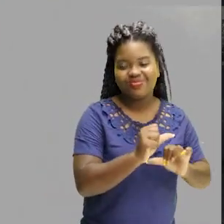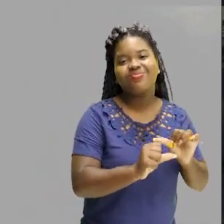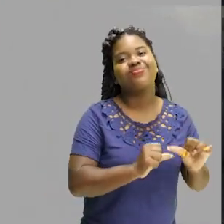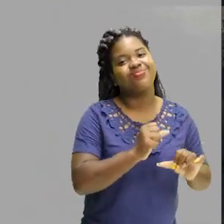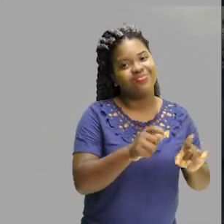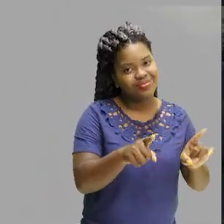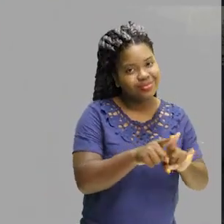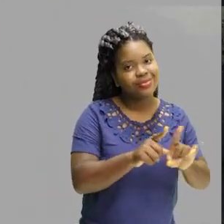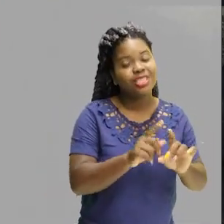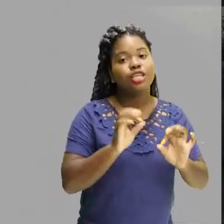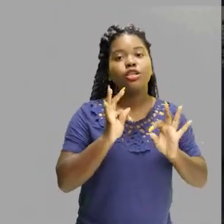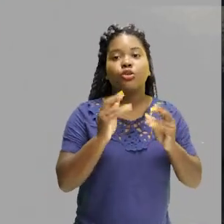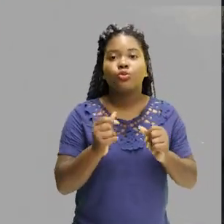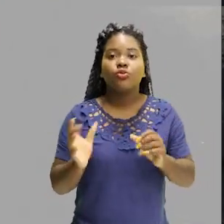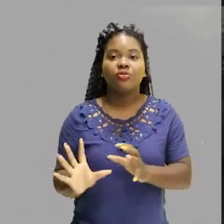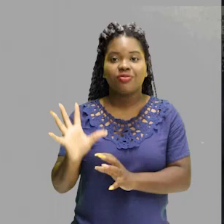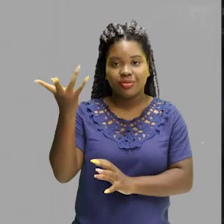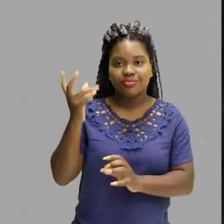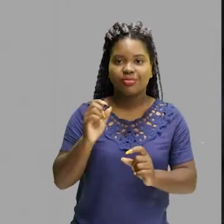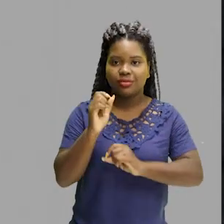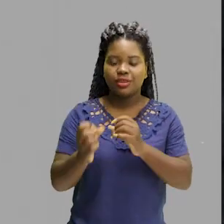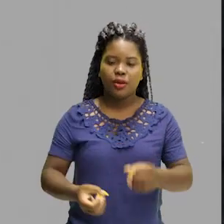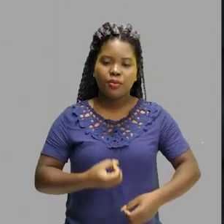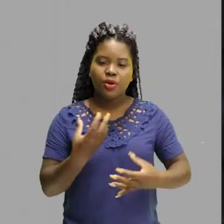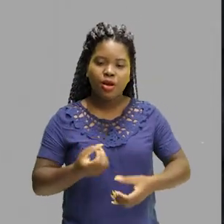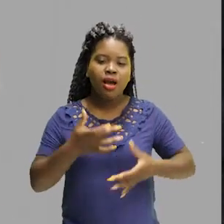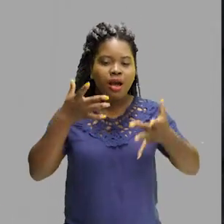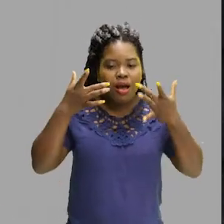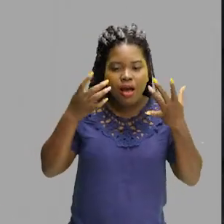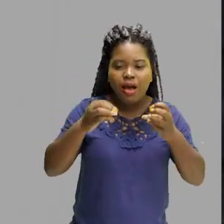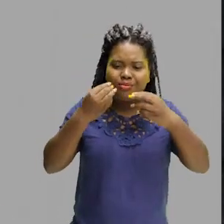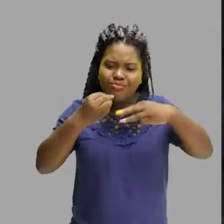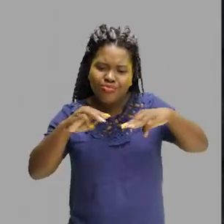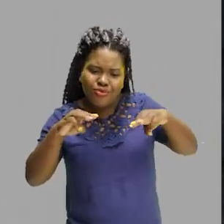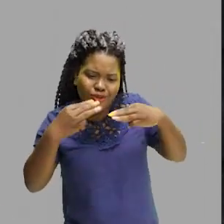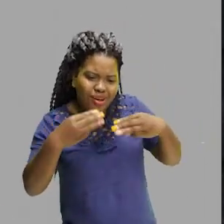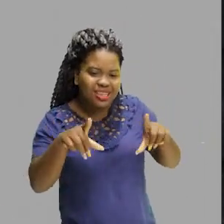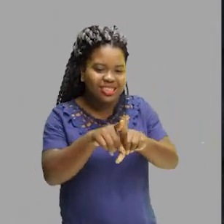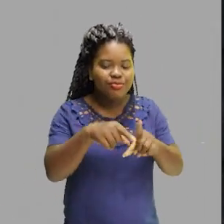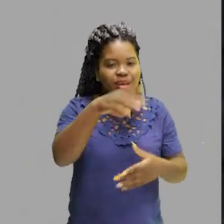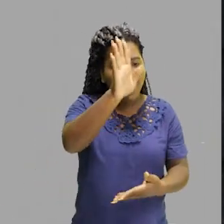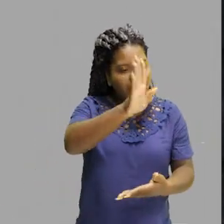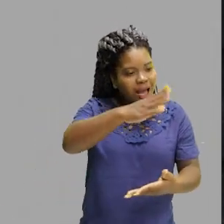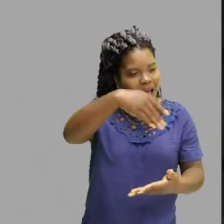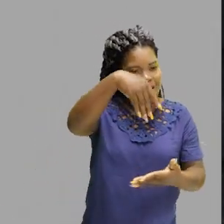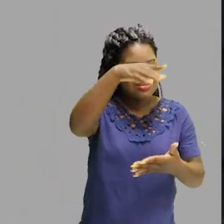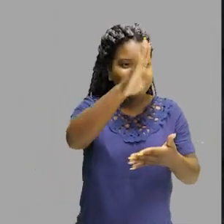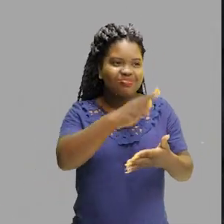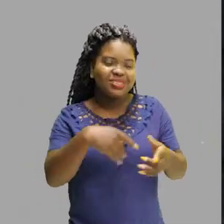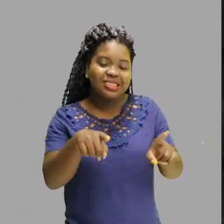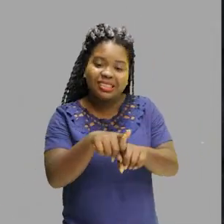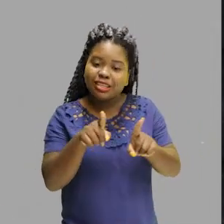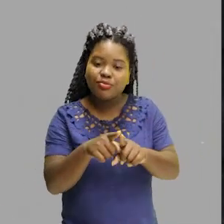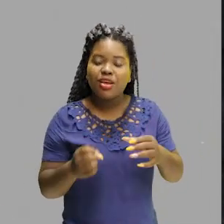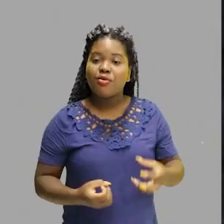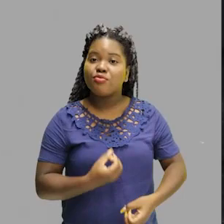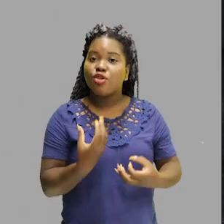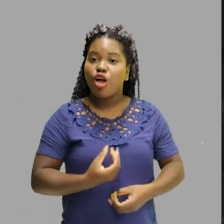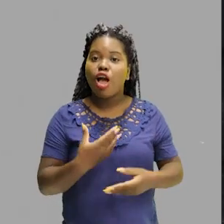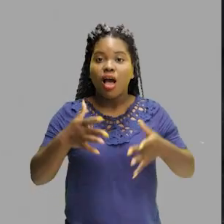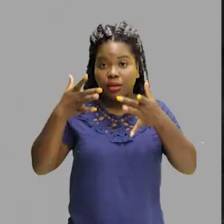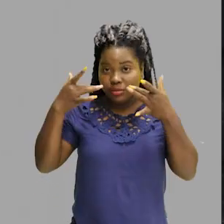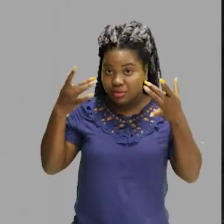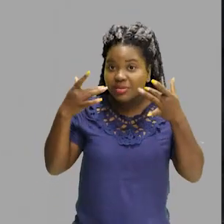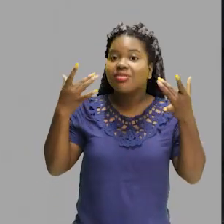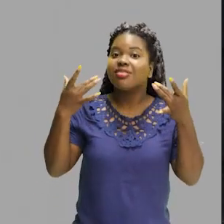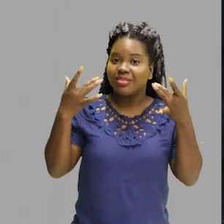vai acontecendo na produção artística, na música, na pintura, na produção teatral, é um reflexo da sociedade em